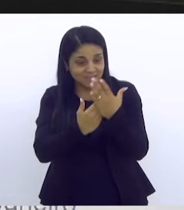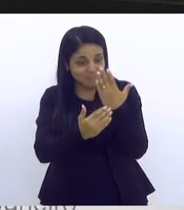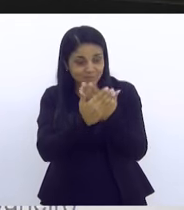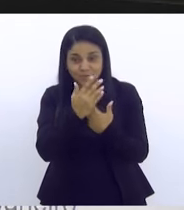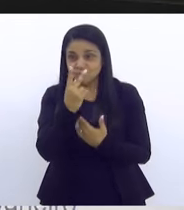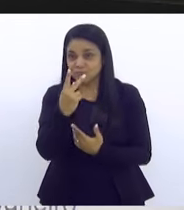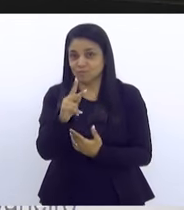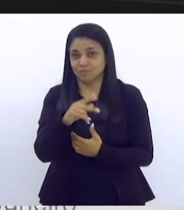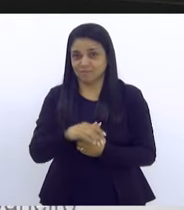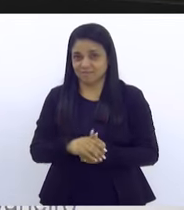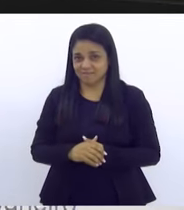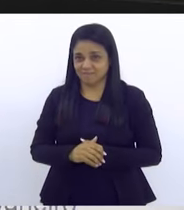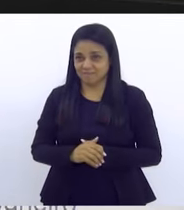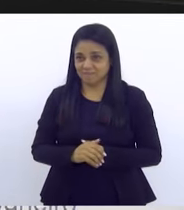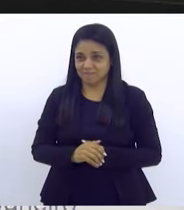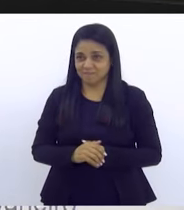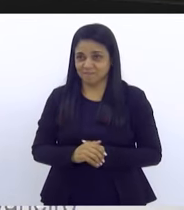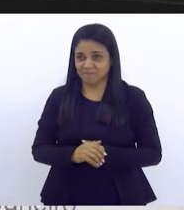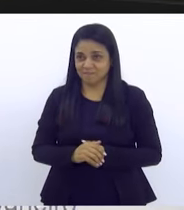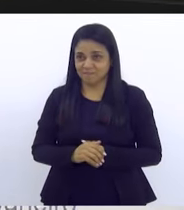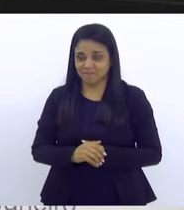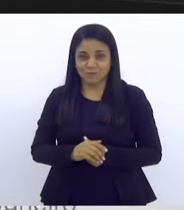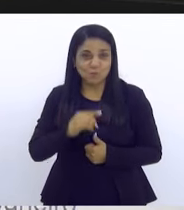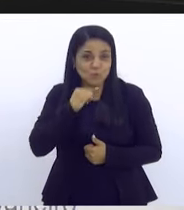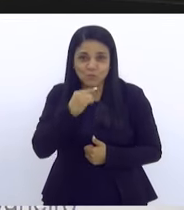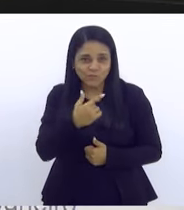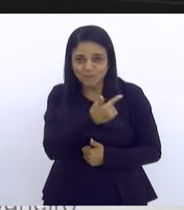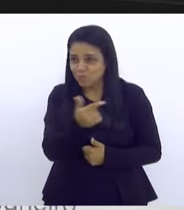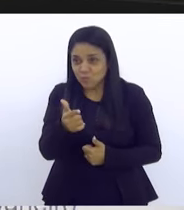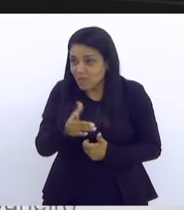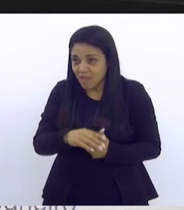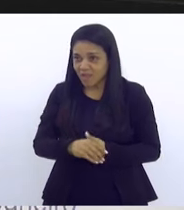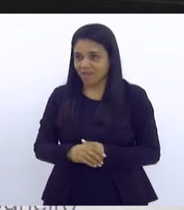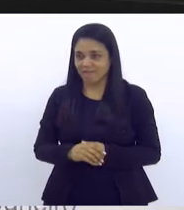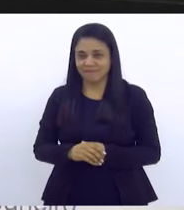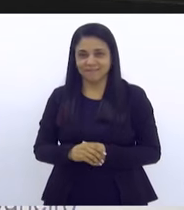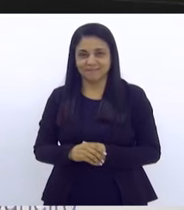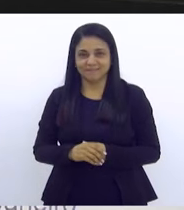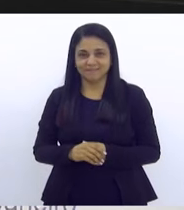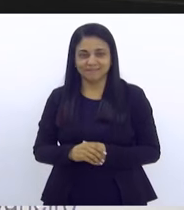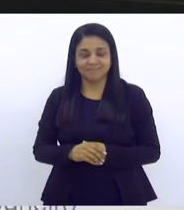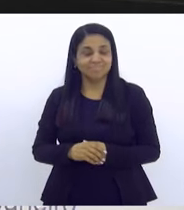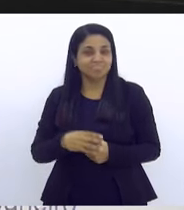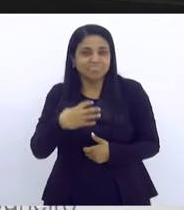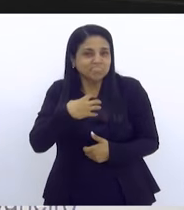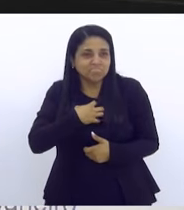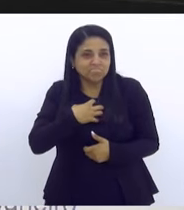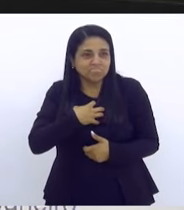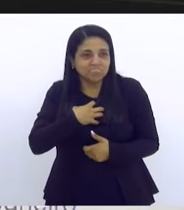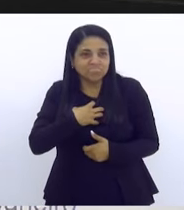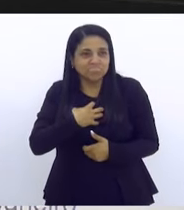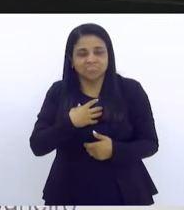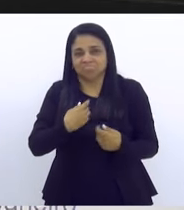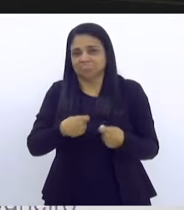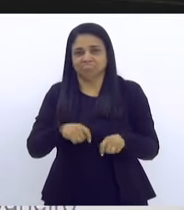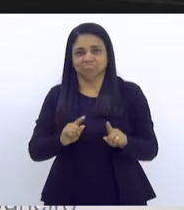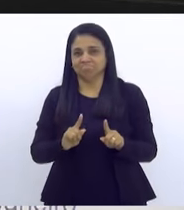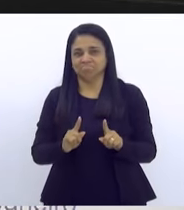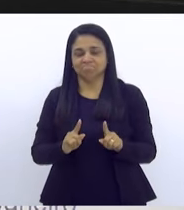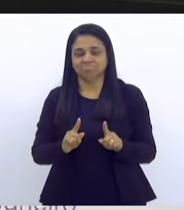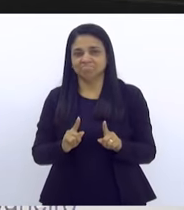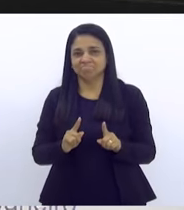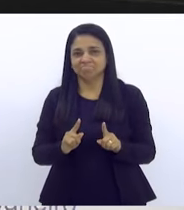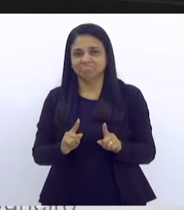vocês. Não resta dúvida. Então, não se sintam, de maneira alguma,